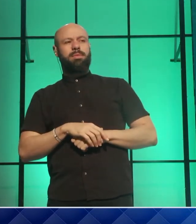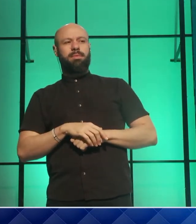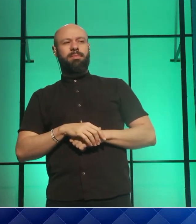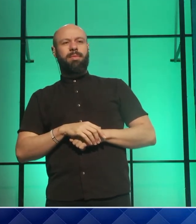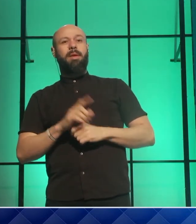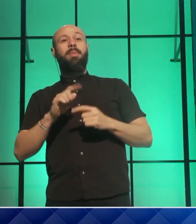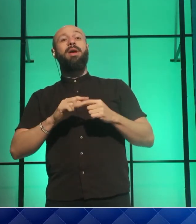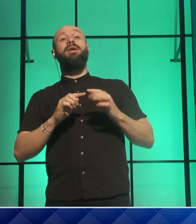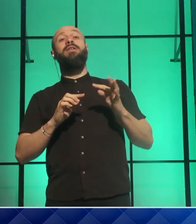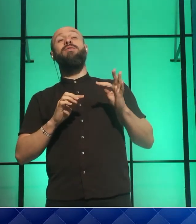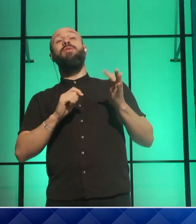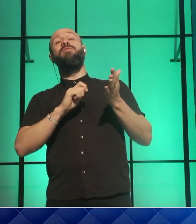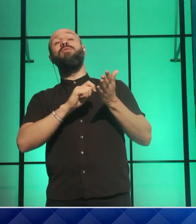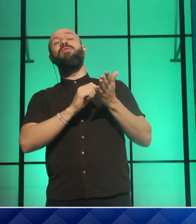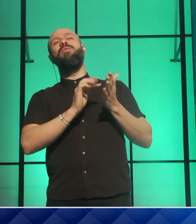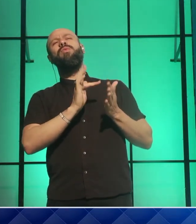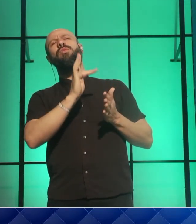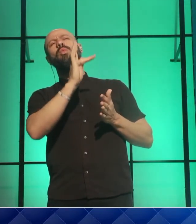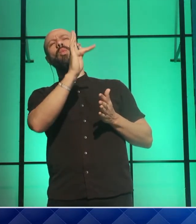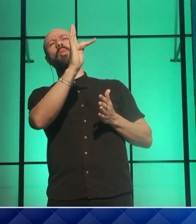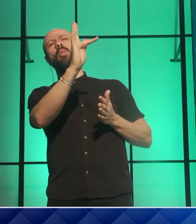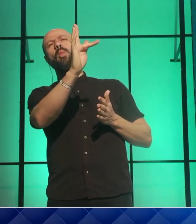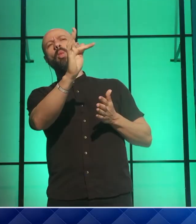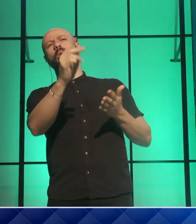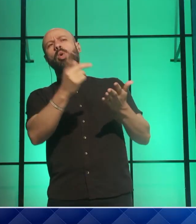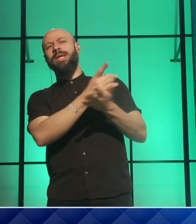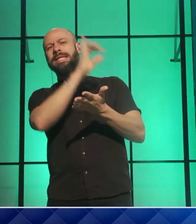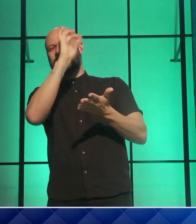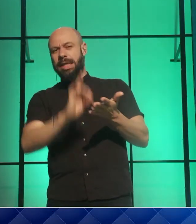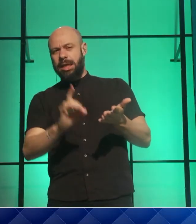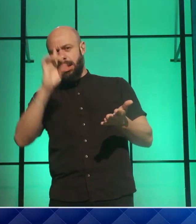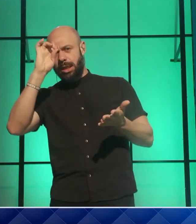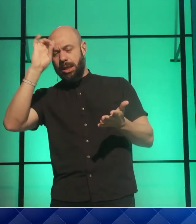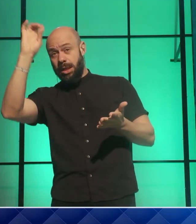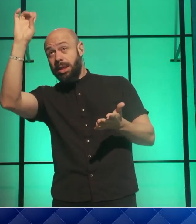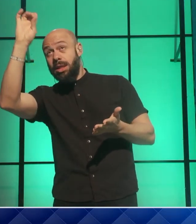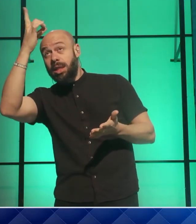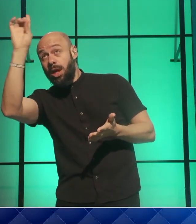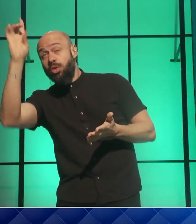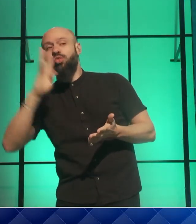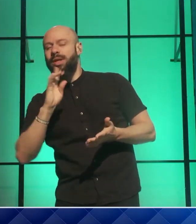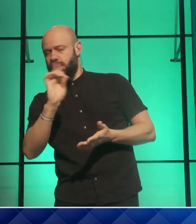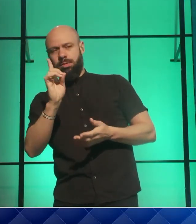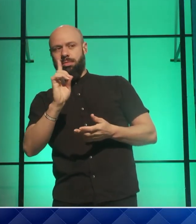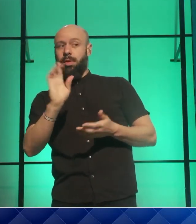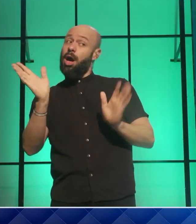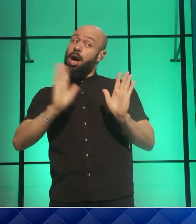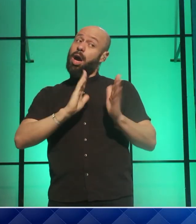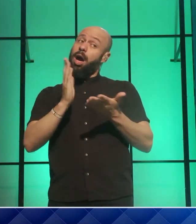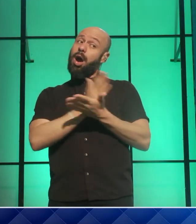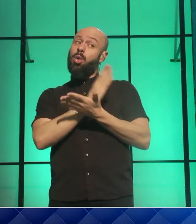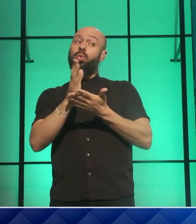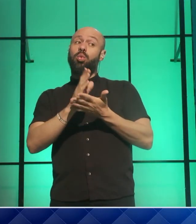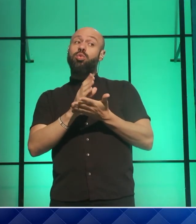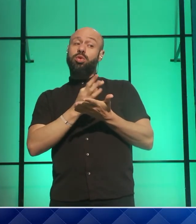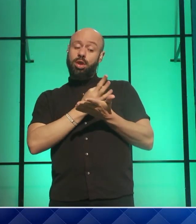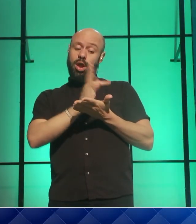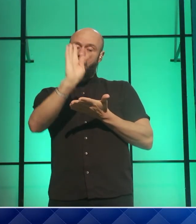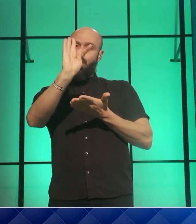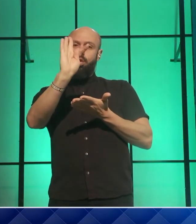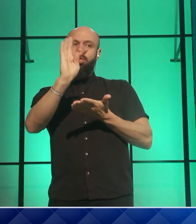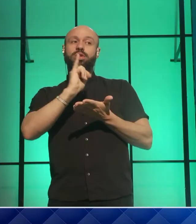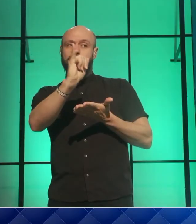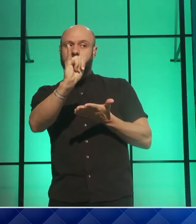escrito e que nem Deus sabe o que está para acontecer. Eu quero dizer para vocês que Tem gente que acredita nisso. Eu não